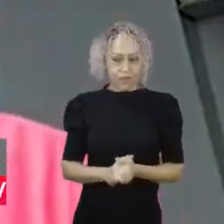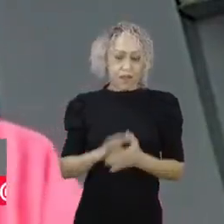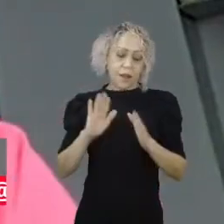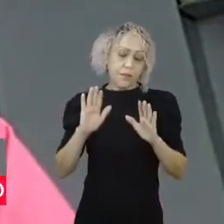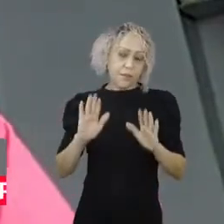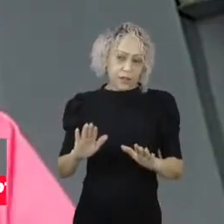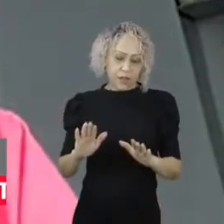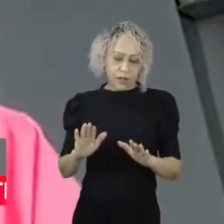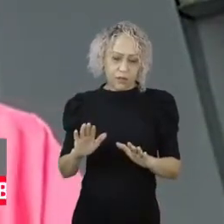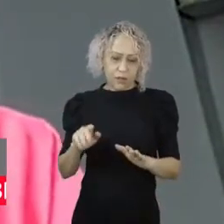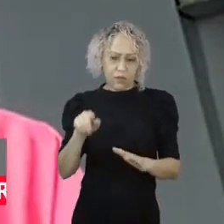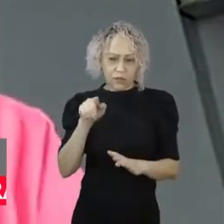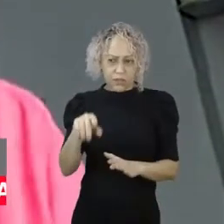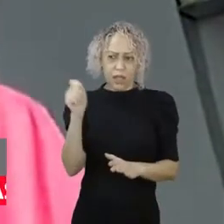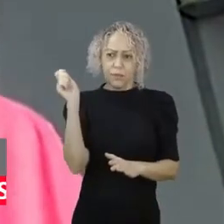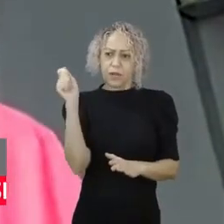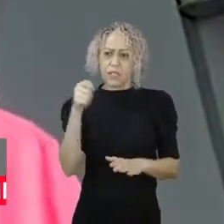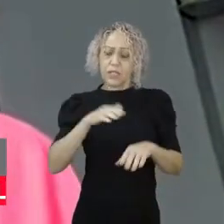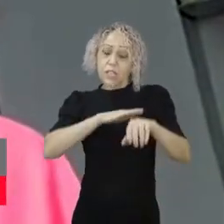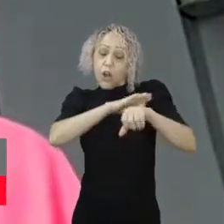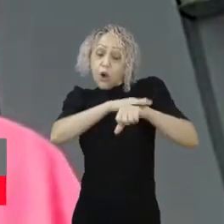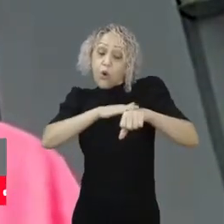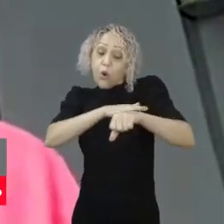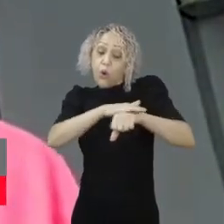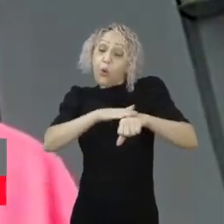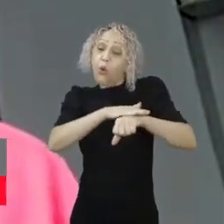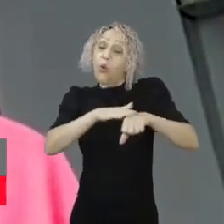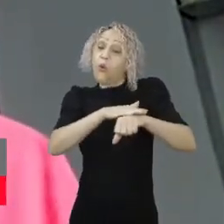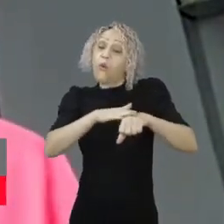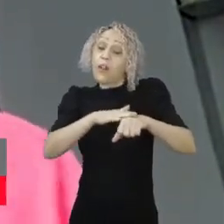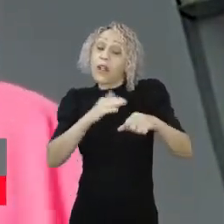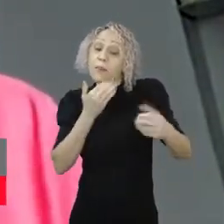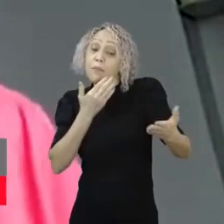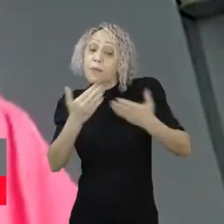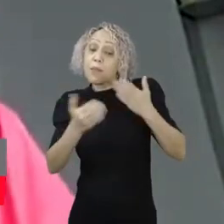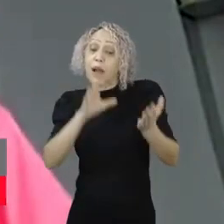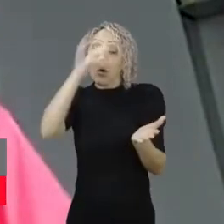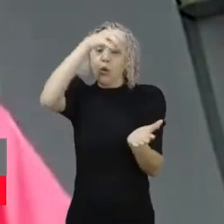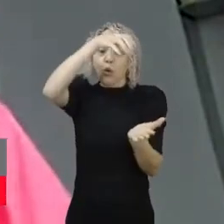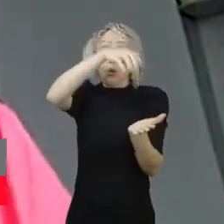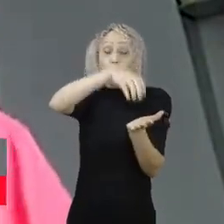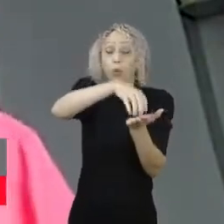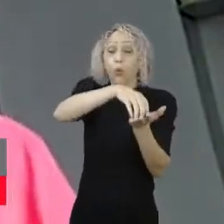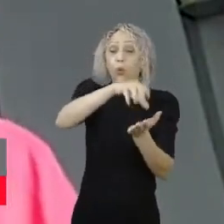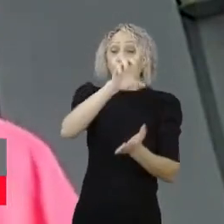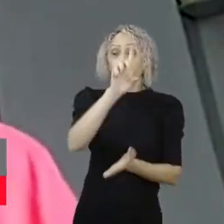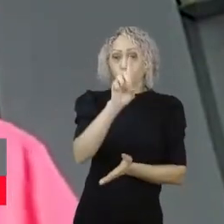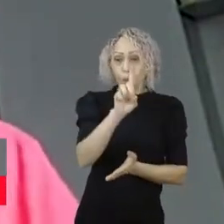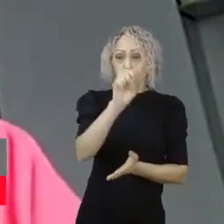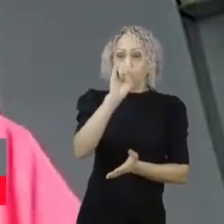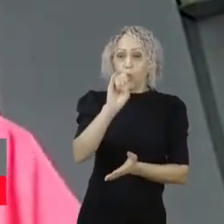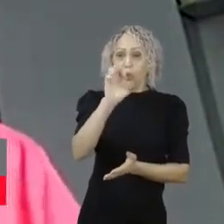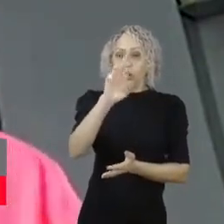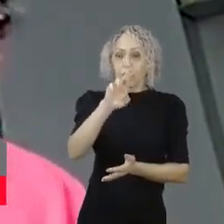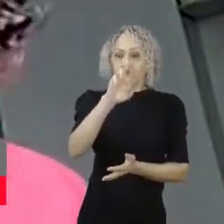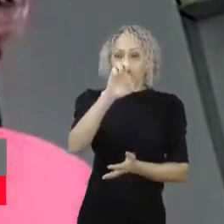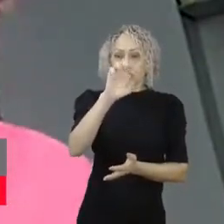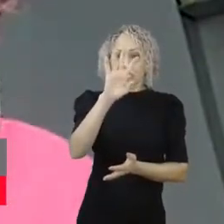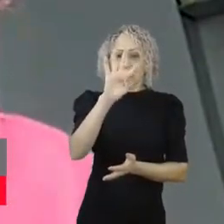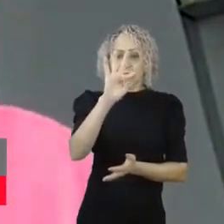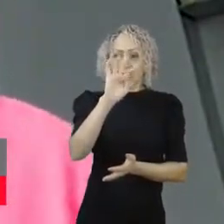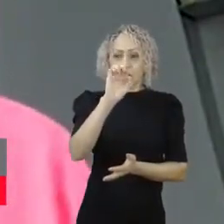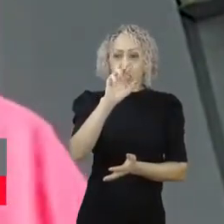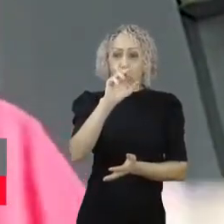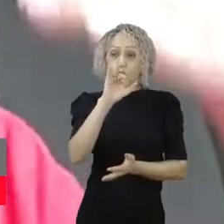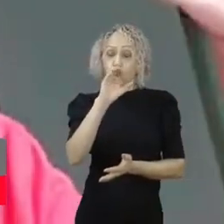conversar com o diretório municipal, nós não saberemos quem são. E tem outra coisa que é muito importante. Nós